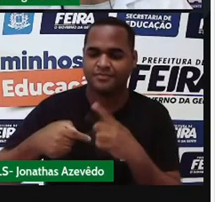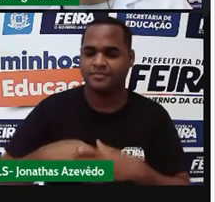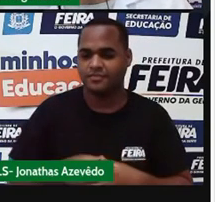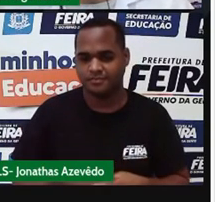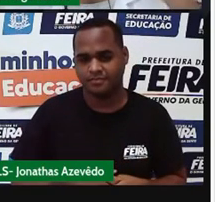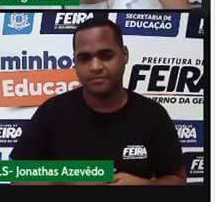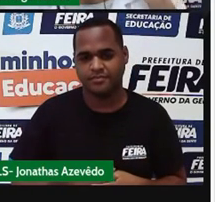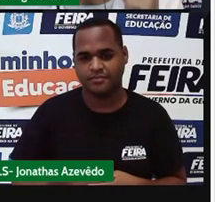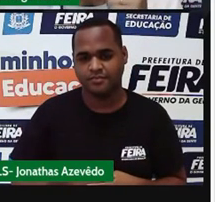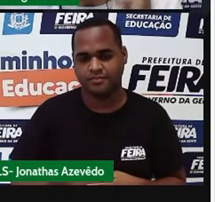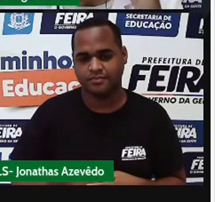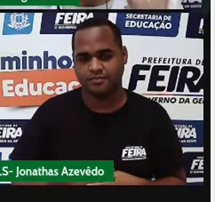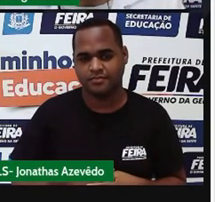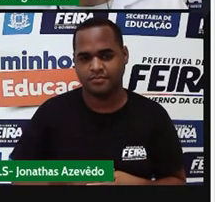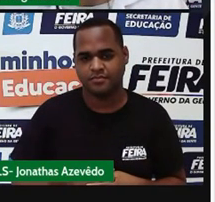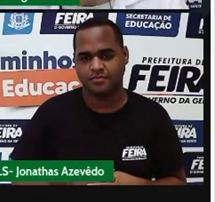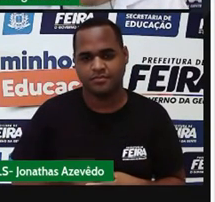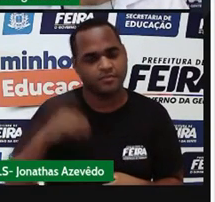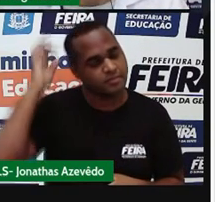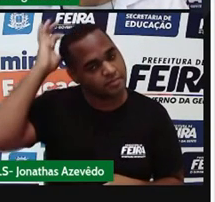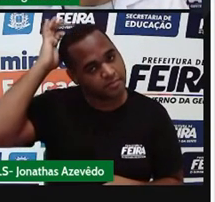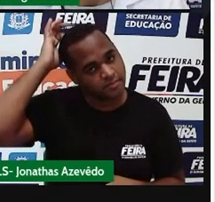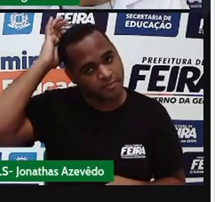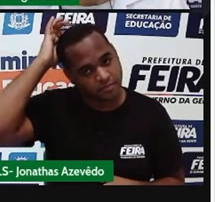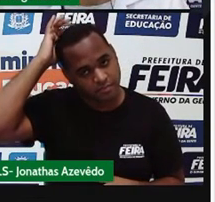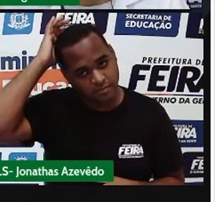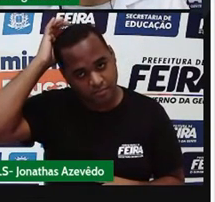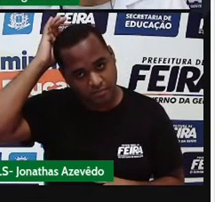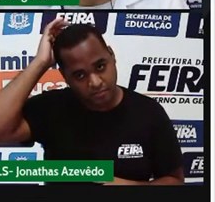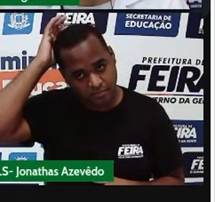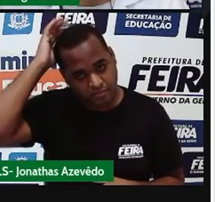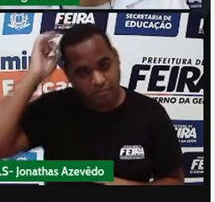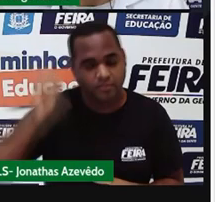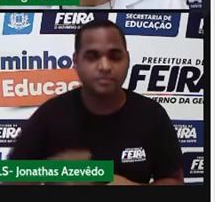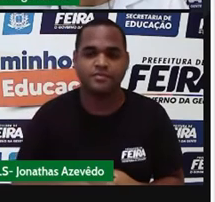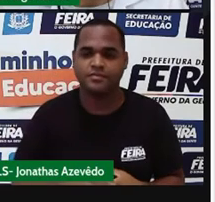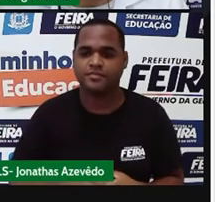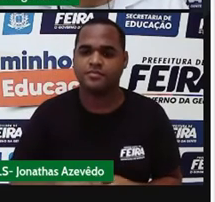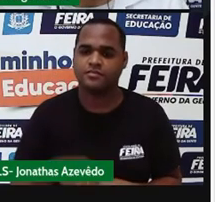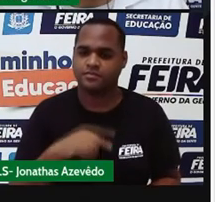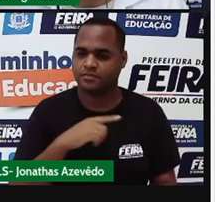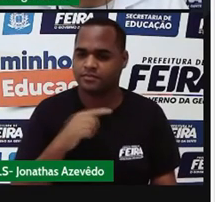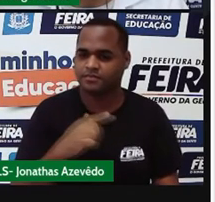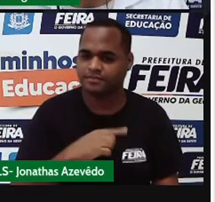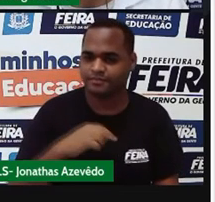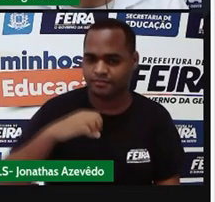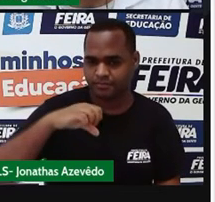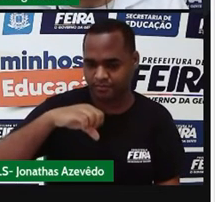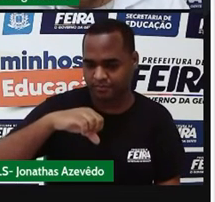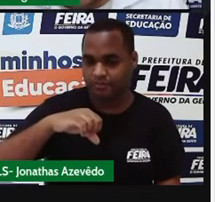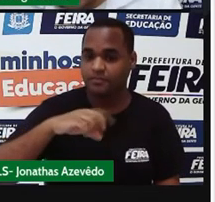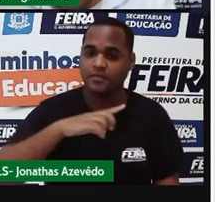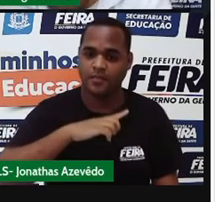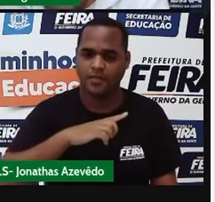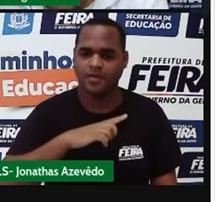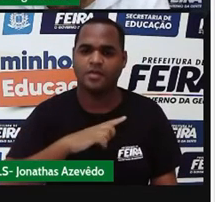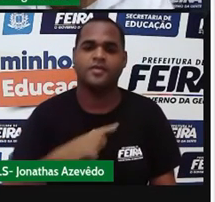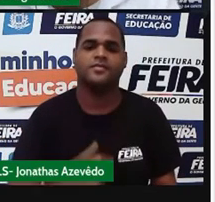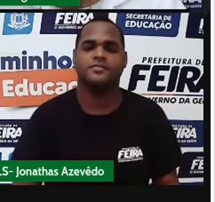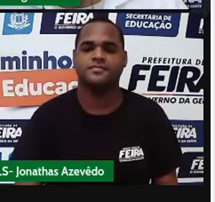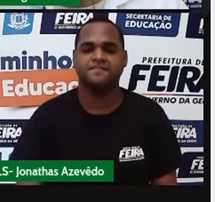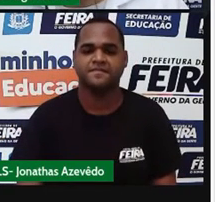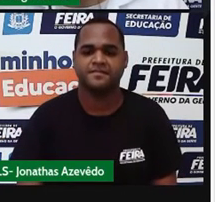lá embaixo vai aparecer um numero 9 tá um algarismo 9 vamos botar aqui um algarismo 9